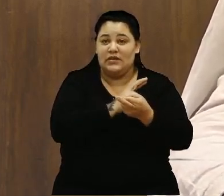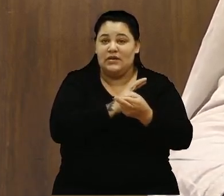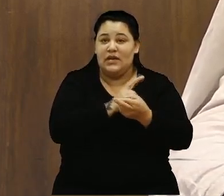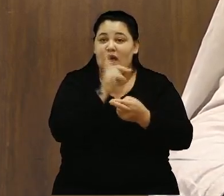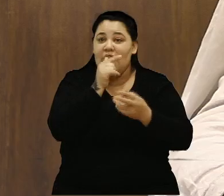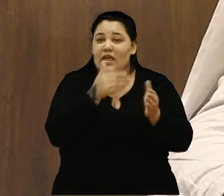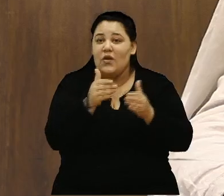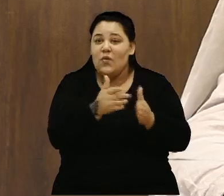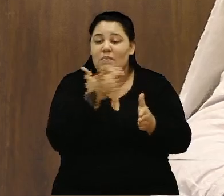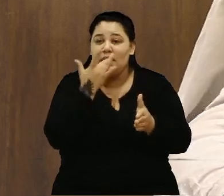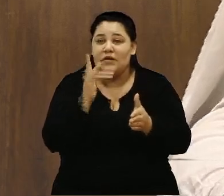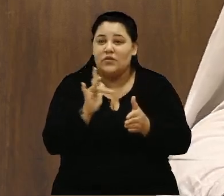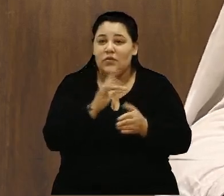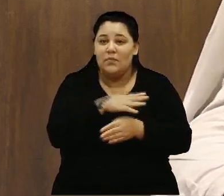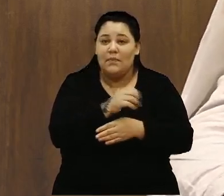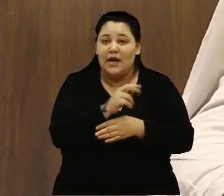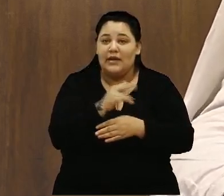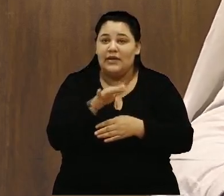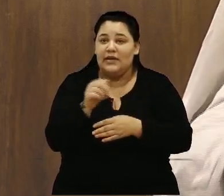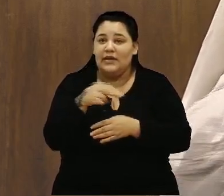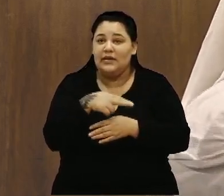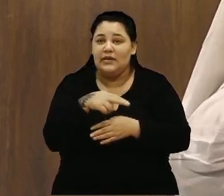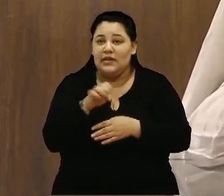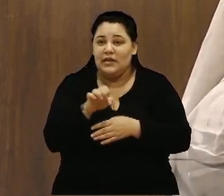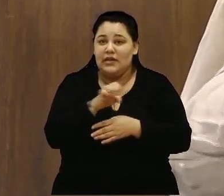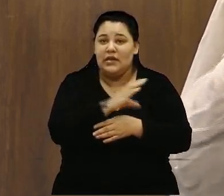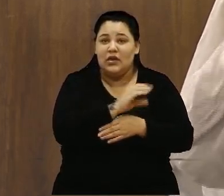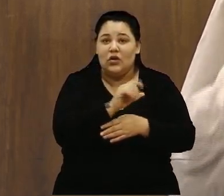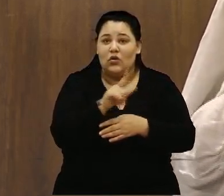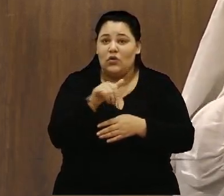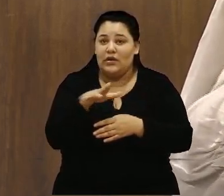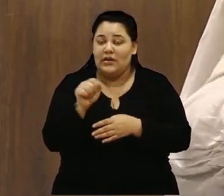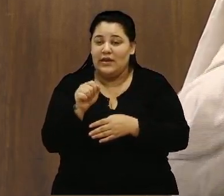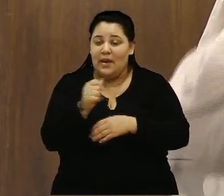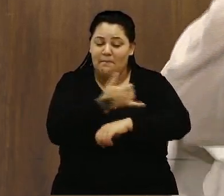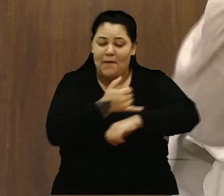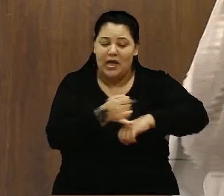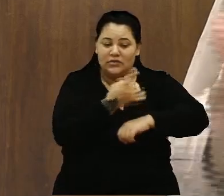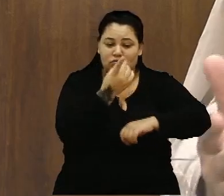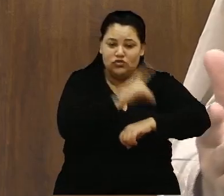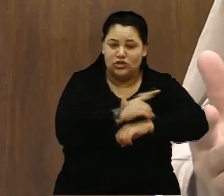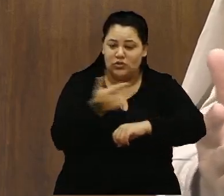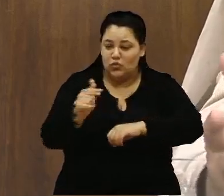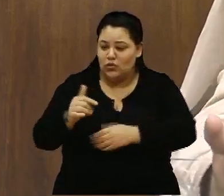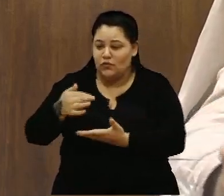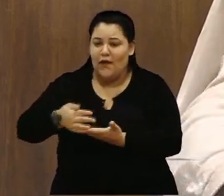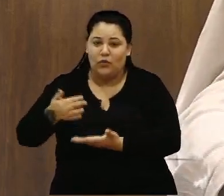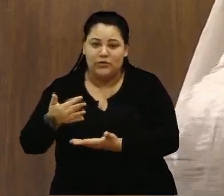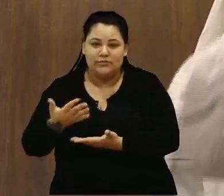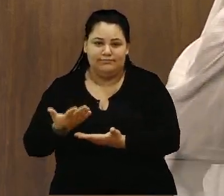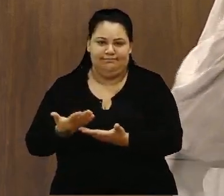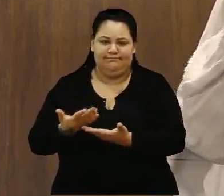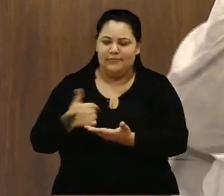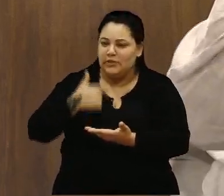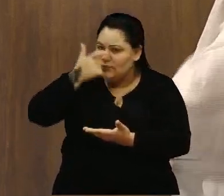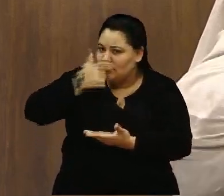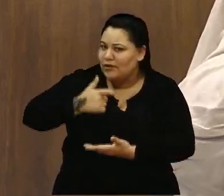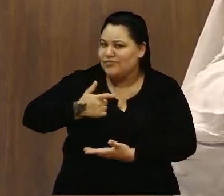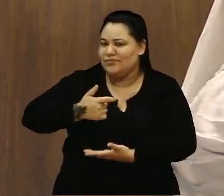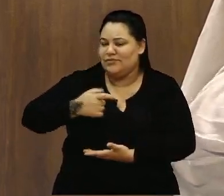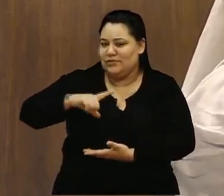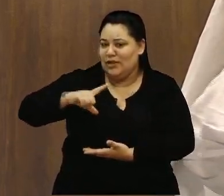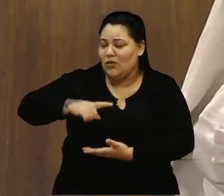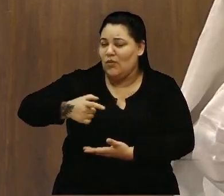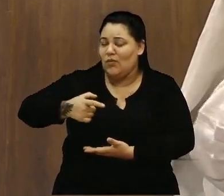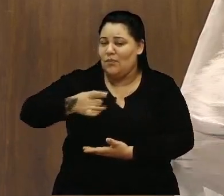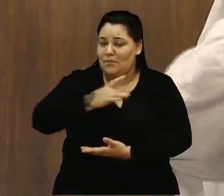Sorriso, que tratam que a coleta passa um dia, outro não passa, e eu tenho muito medo que se acumule esse lixo e se torne um lixão irregular. Então, a gente tem que começar a resolver no início.